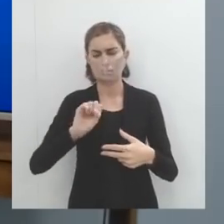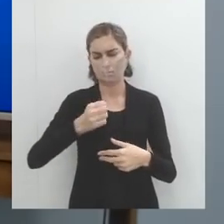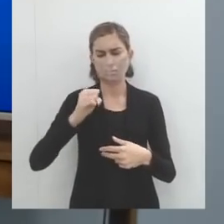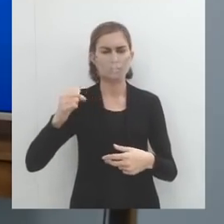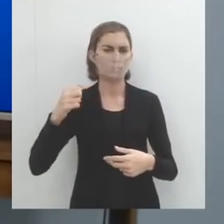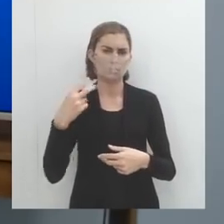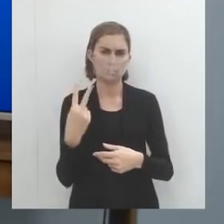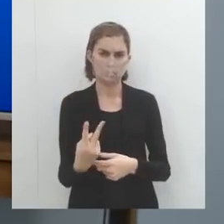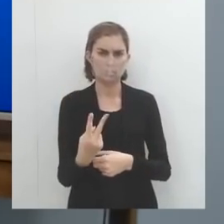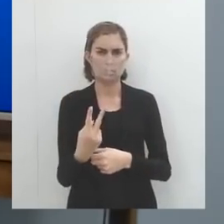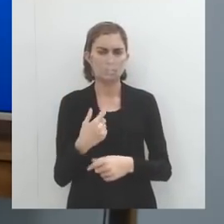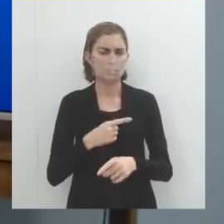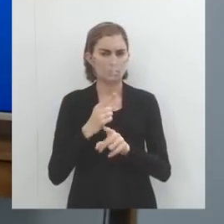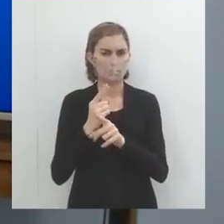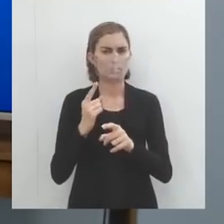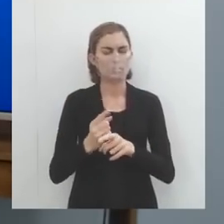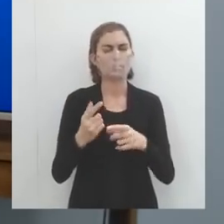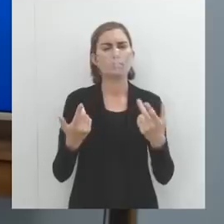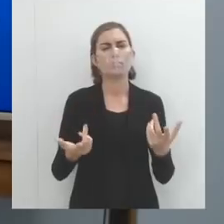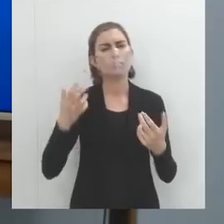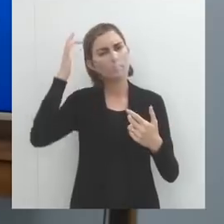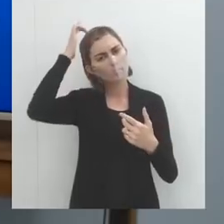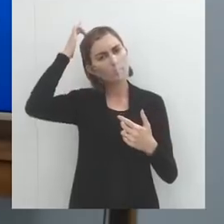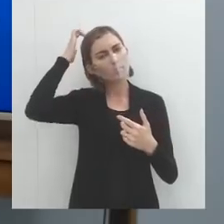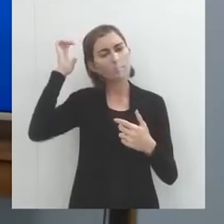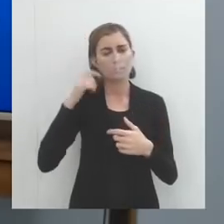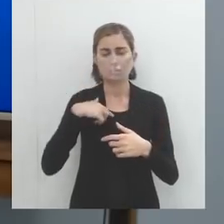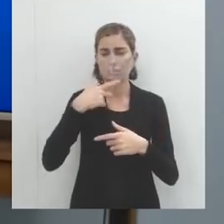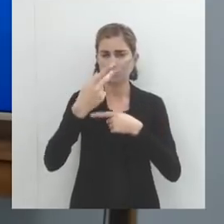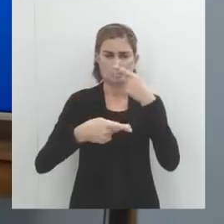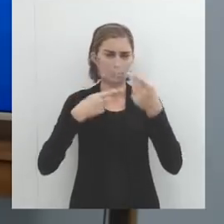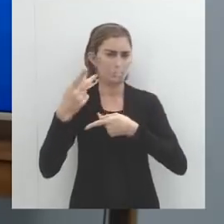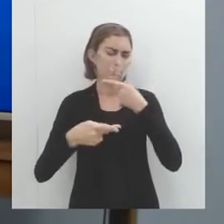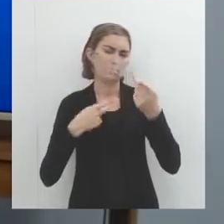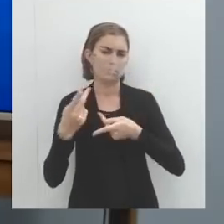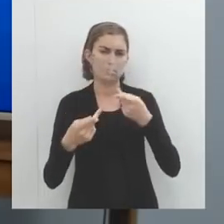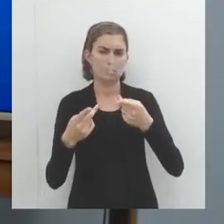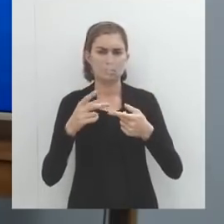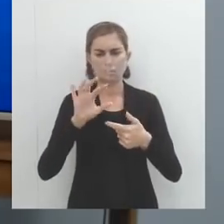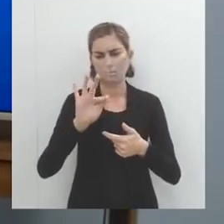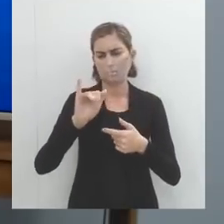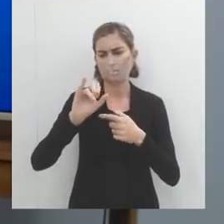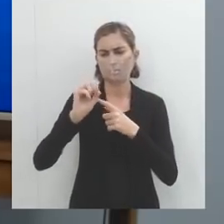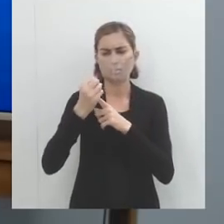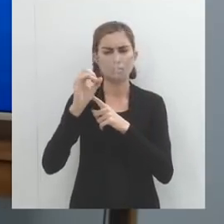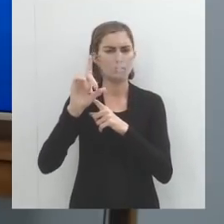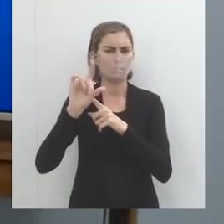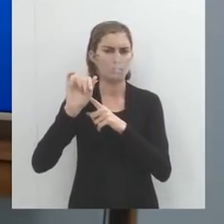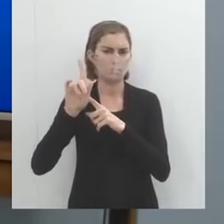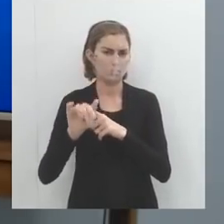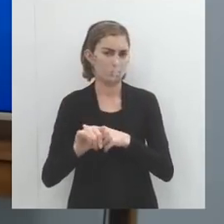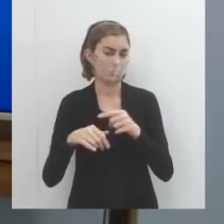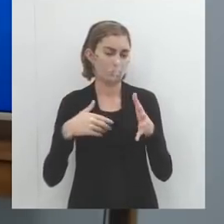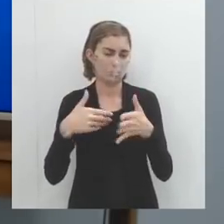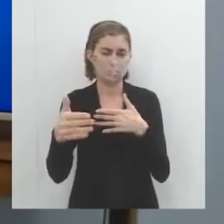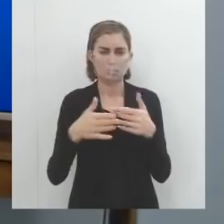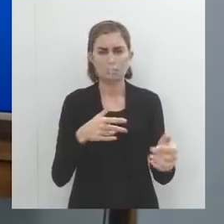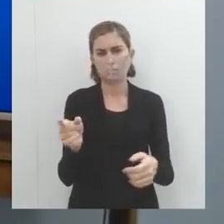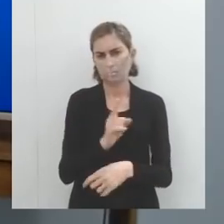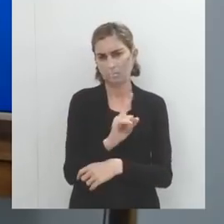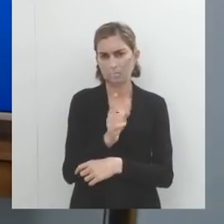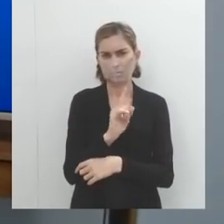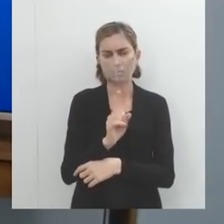2. Vocês vão encontrar isso. E assim, para a gente falar disso de fisiologia hoje, não vai ser qualquer fisiologia, a gente vai falar